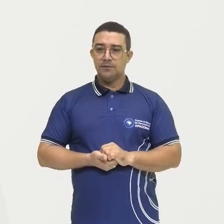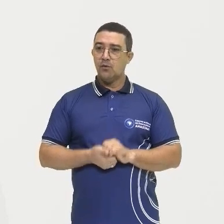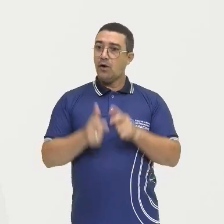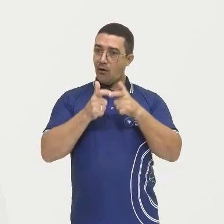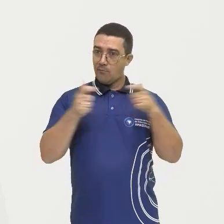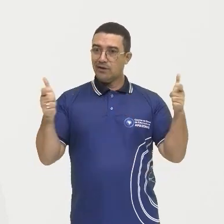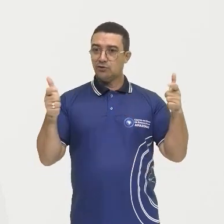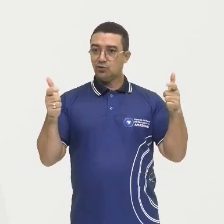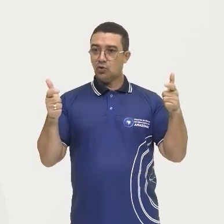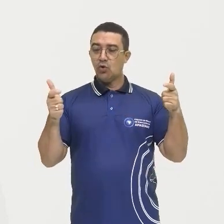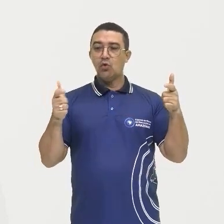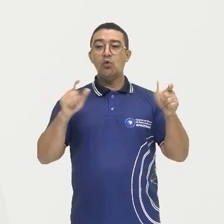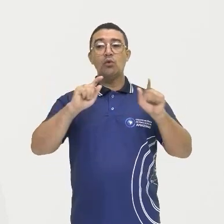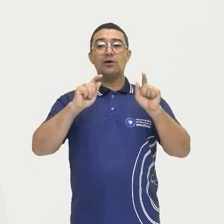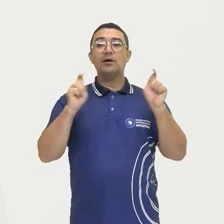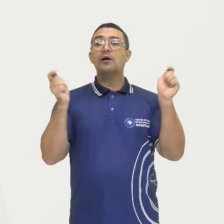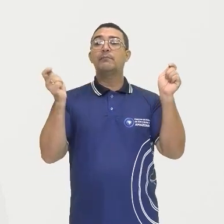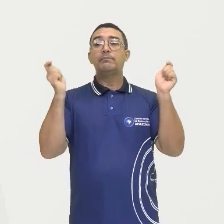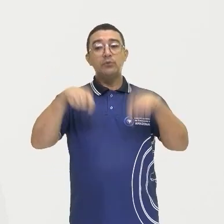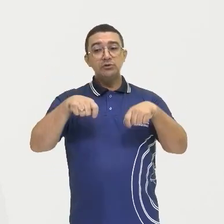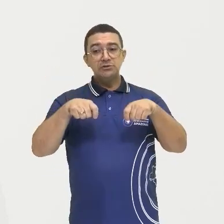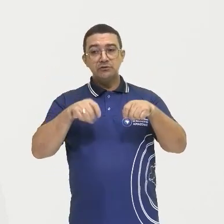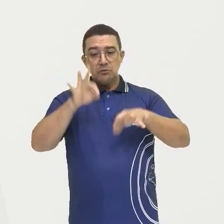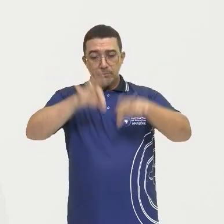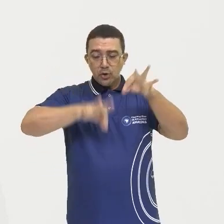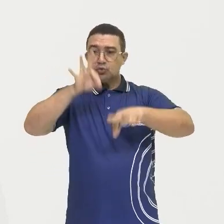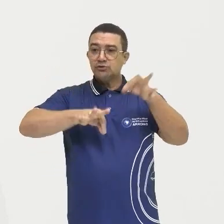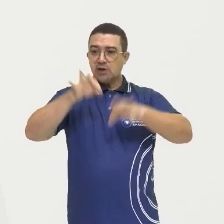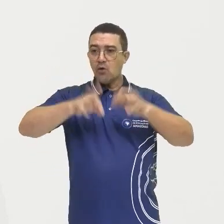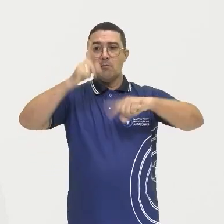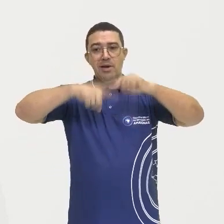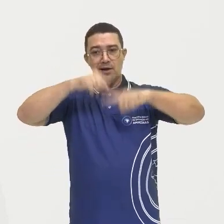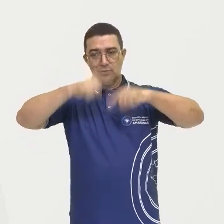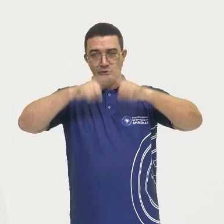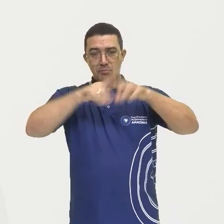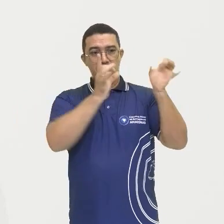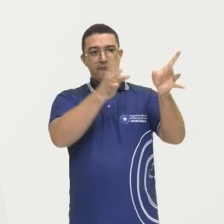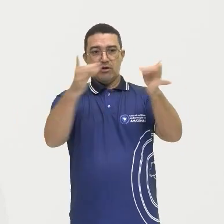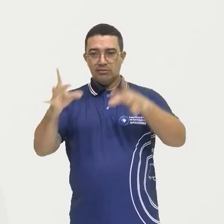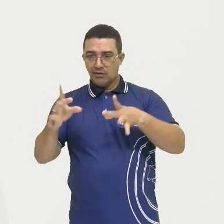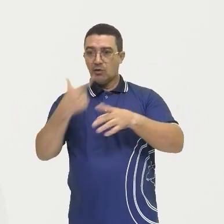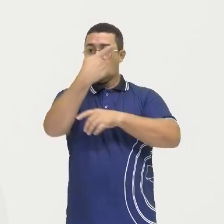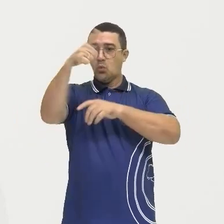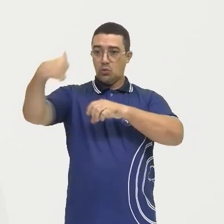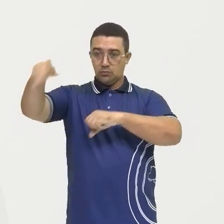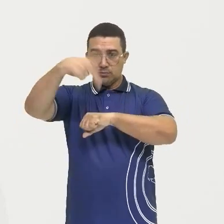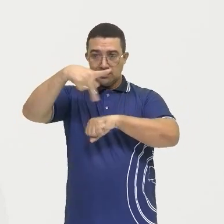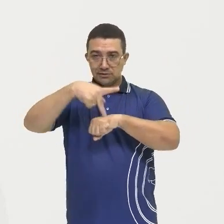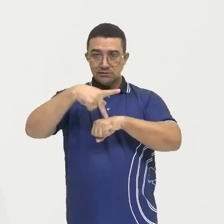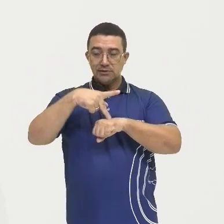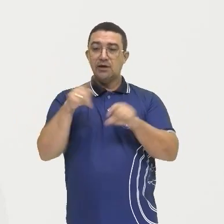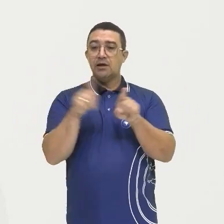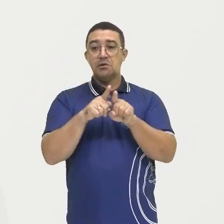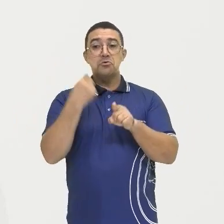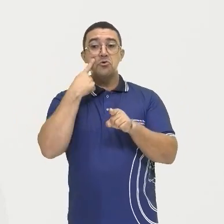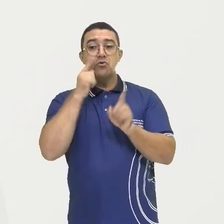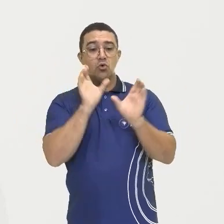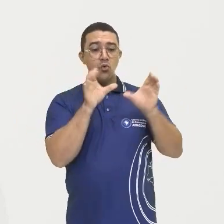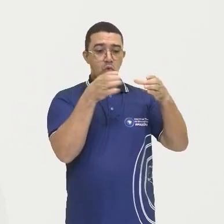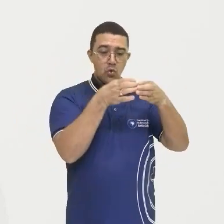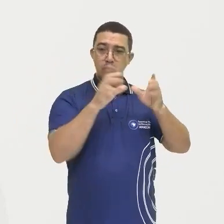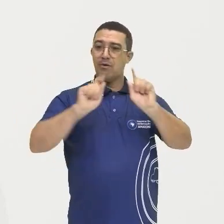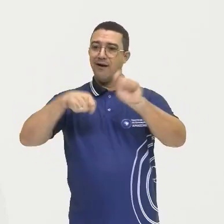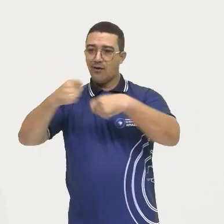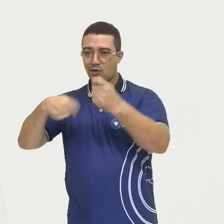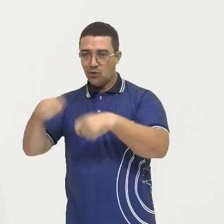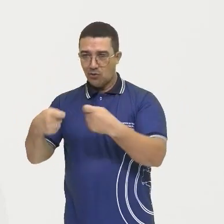a disponibilidade de mercadorias para esse comércio internacional. Vimos também a questão dos blocos